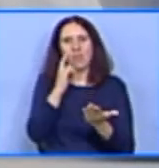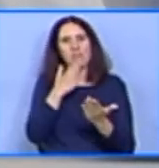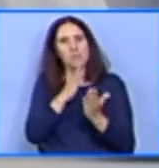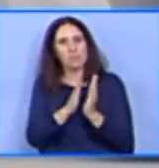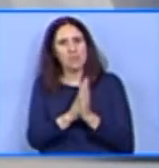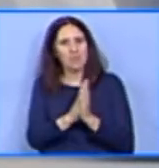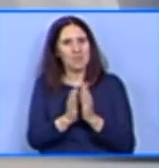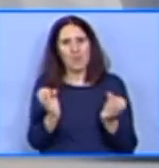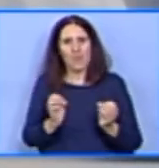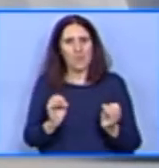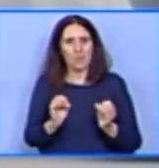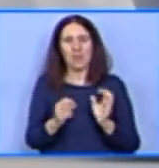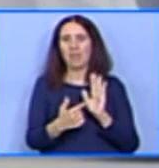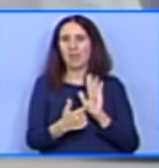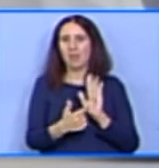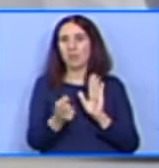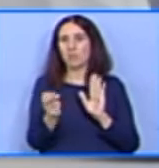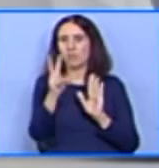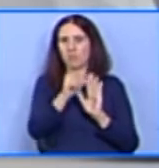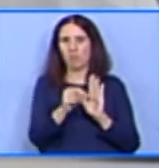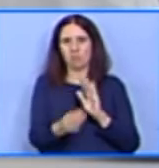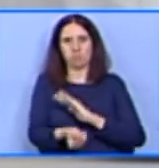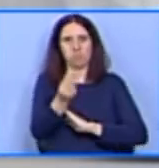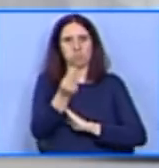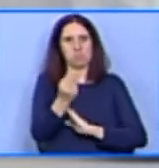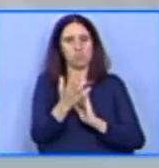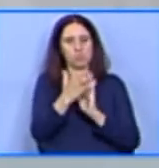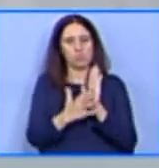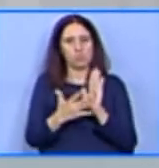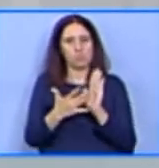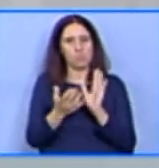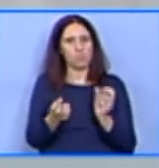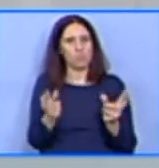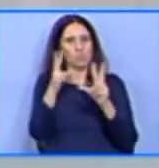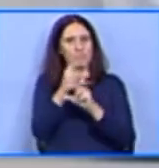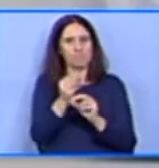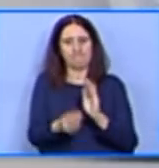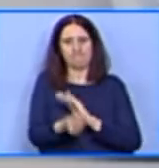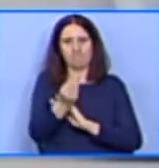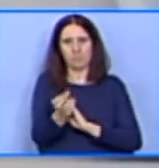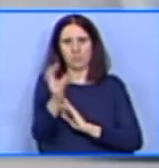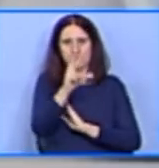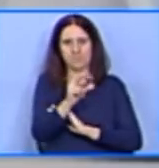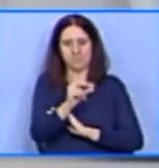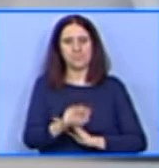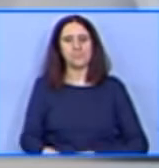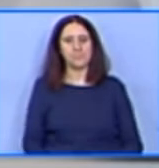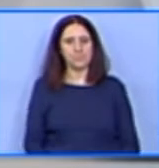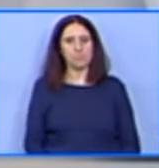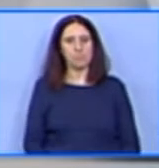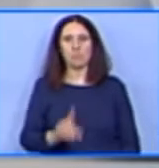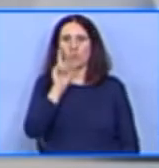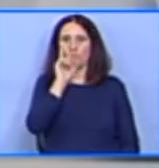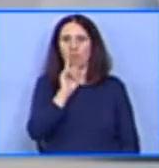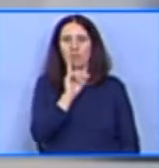suplicante. Aqui já temos uma novidade radical no Novo Testamento, não é? Já temos aqui uma novidade radical. Portanto, a mulher